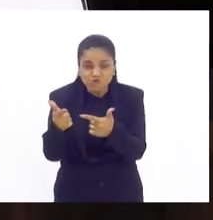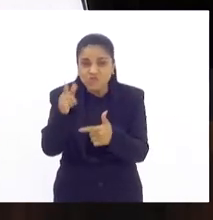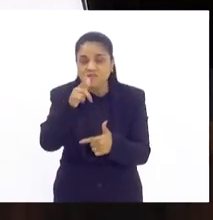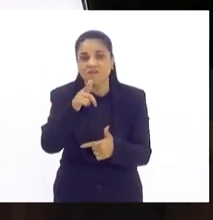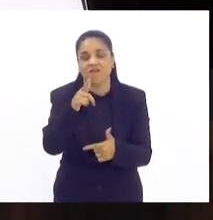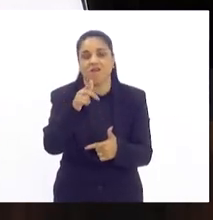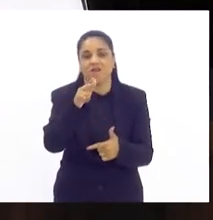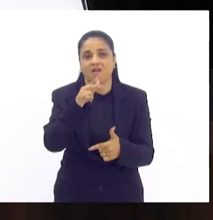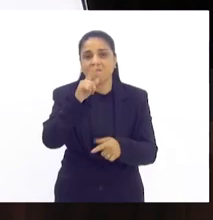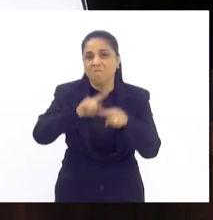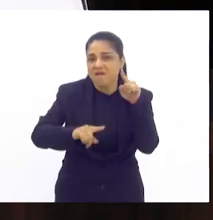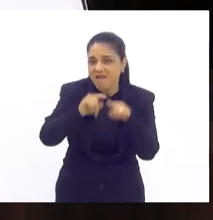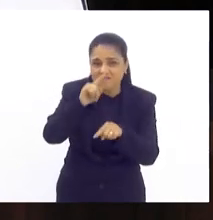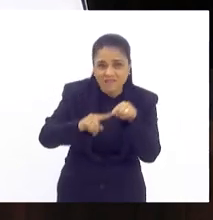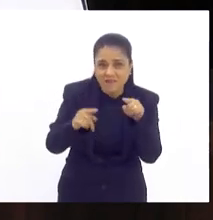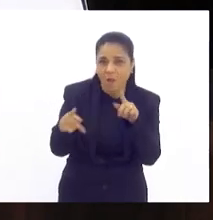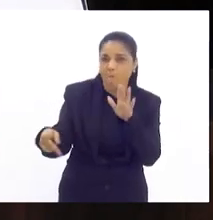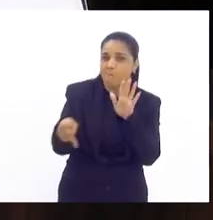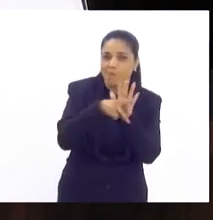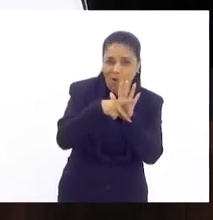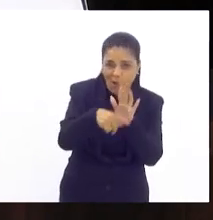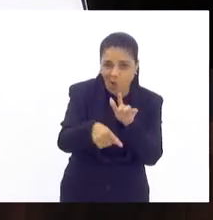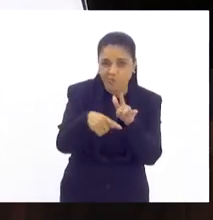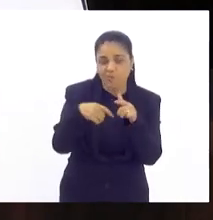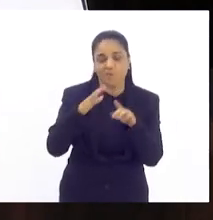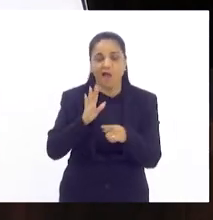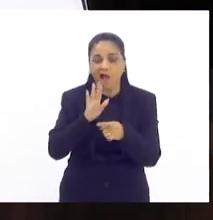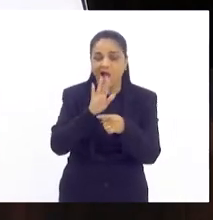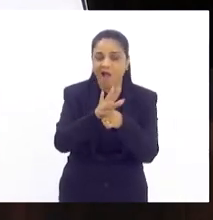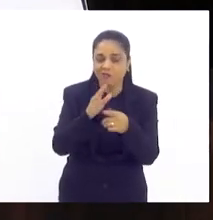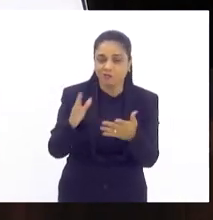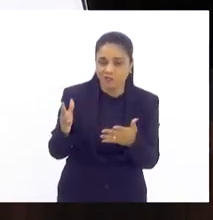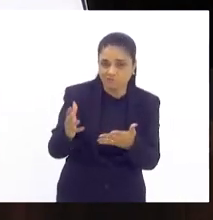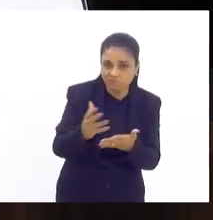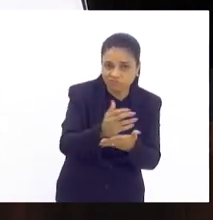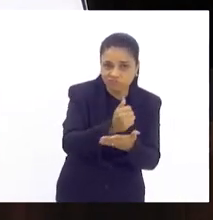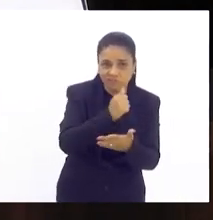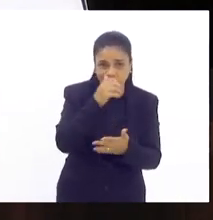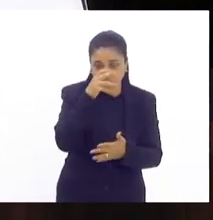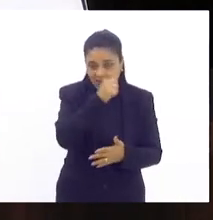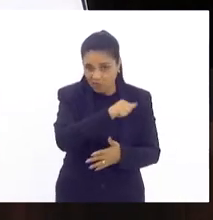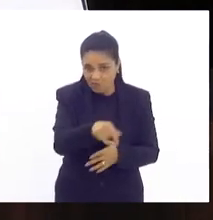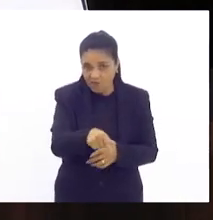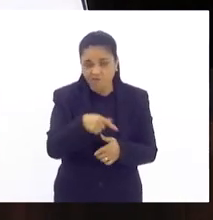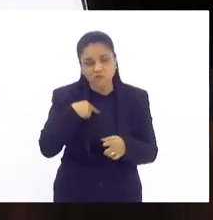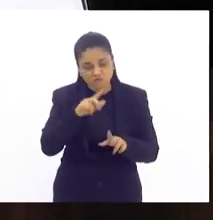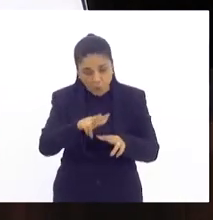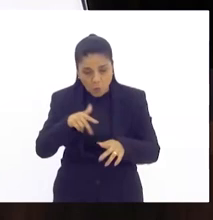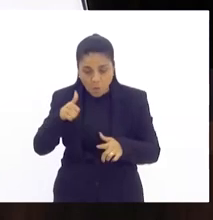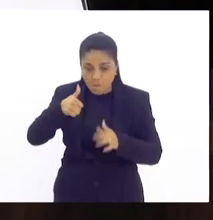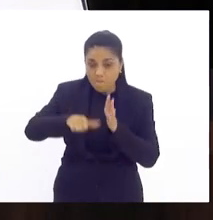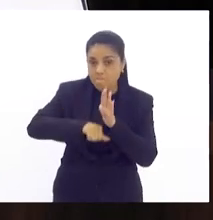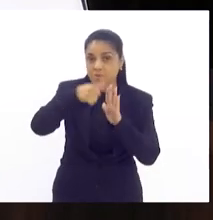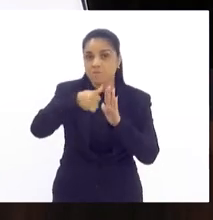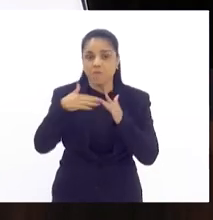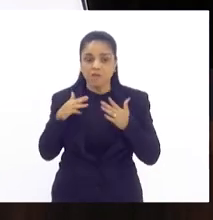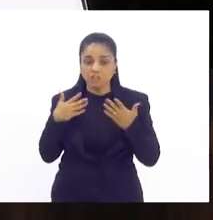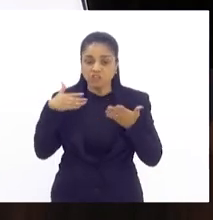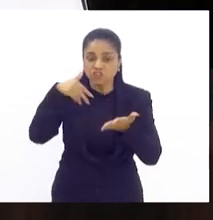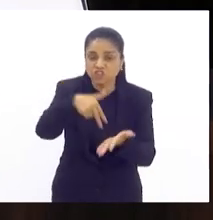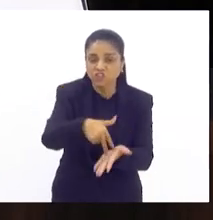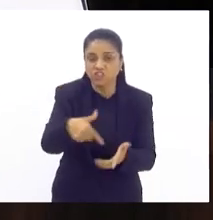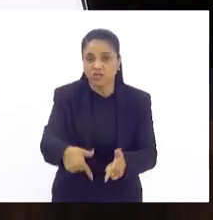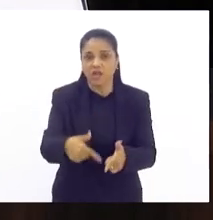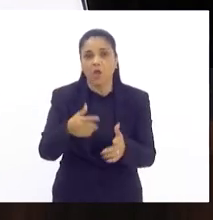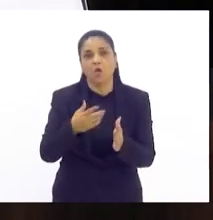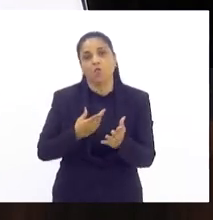necessários, adequados para o resgate, chegaram, foram os primeiros a chegar e os últimos a ir embora.